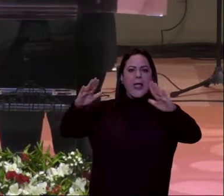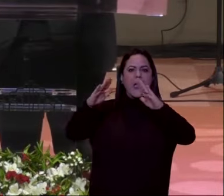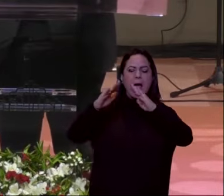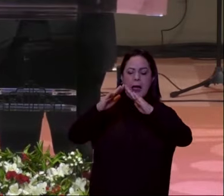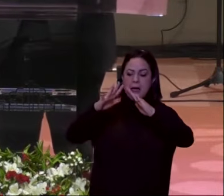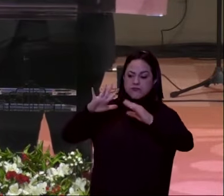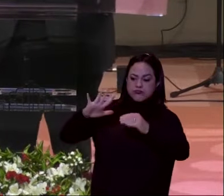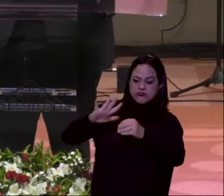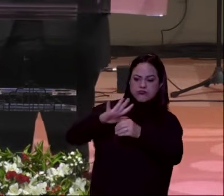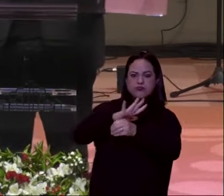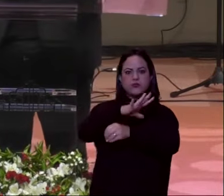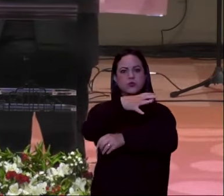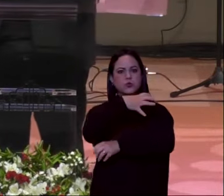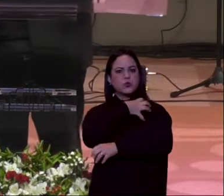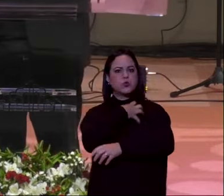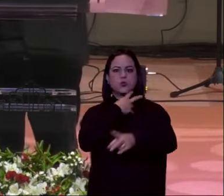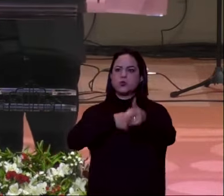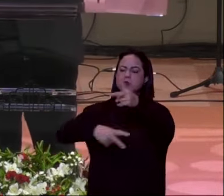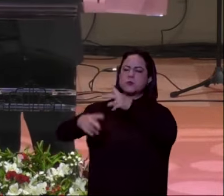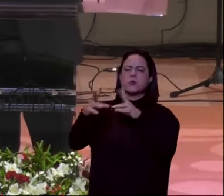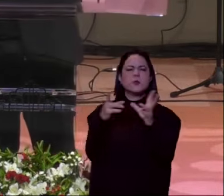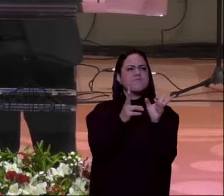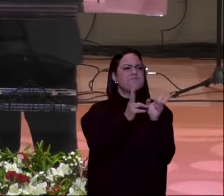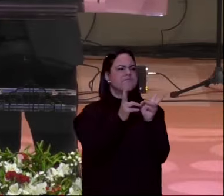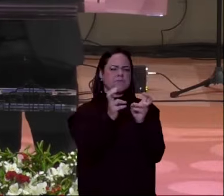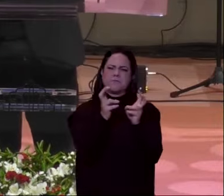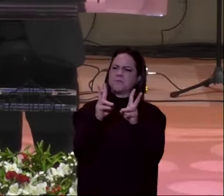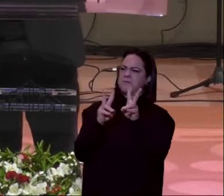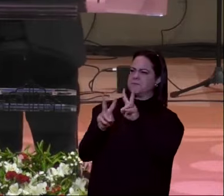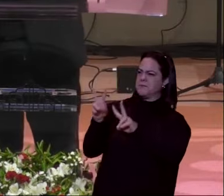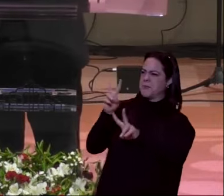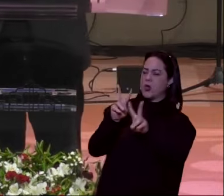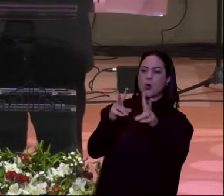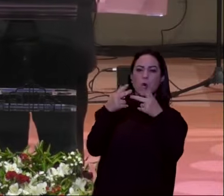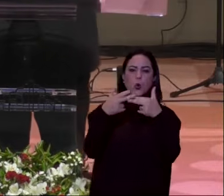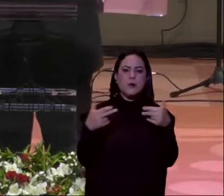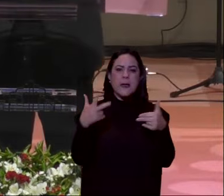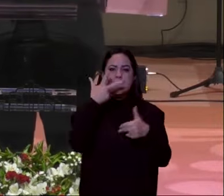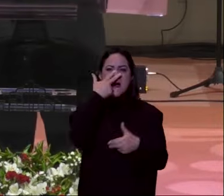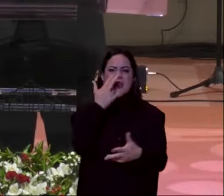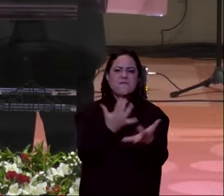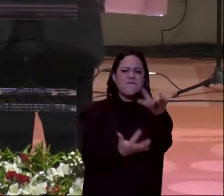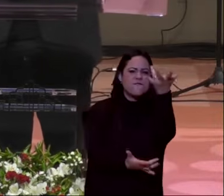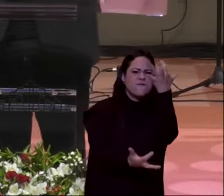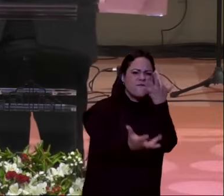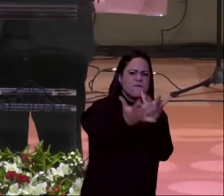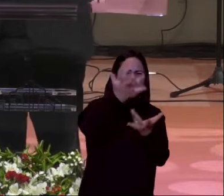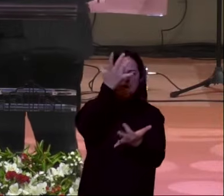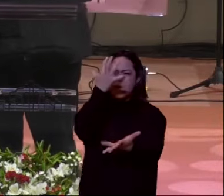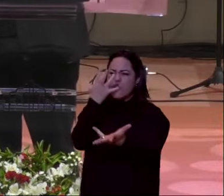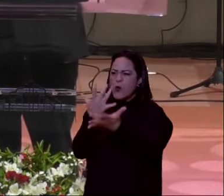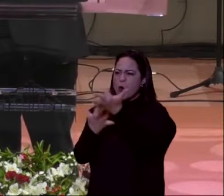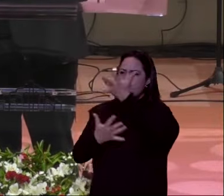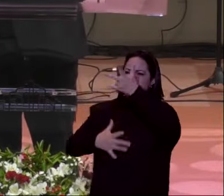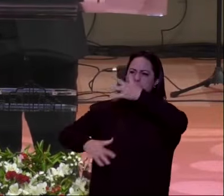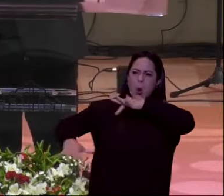sentados. E então todos viram umas coisas parecidas com chamas, que